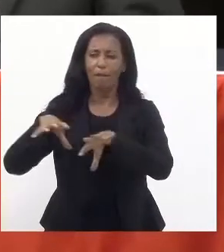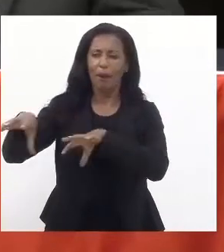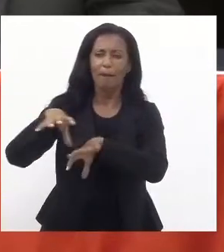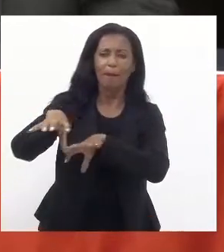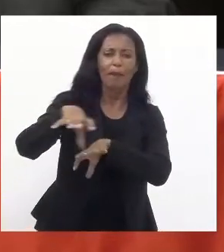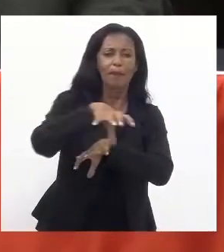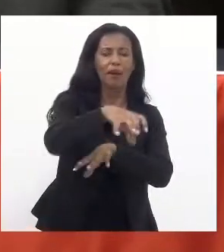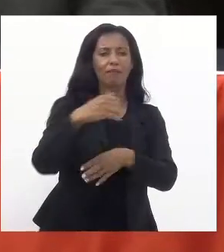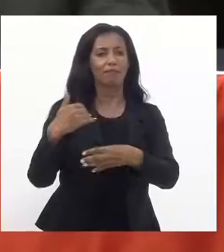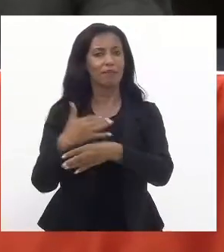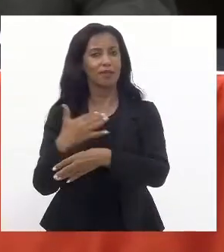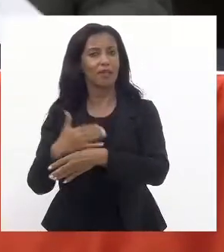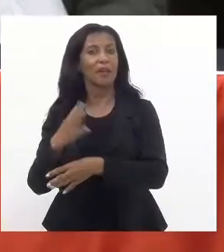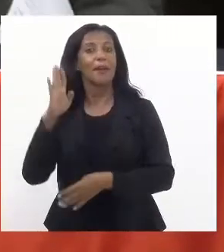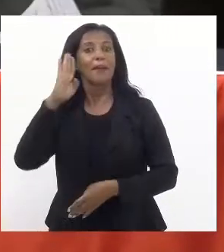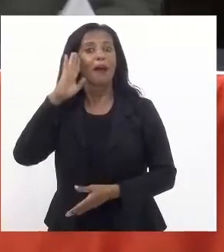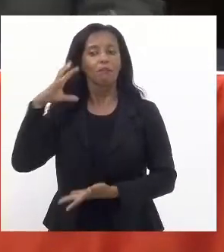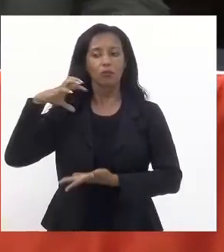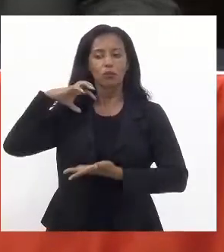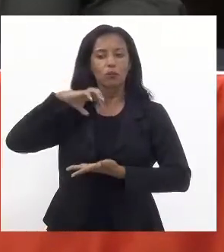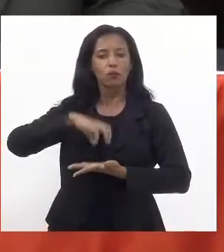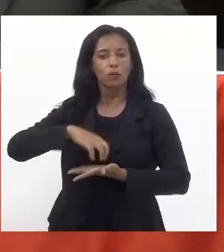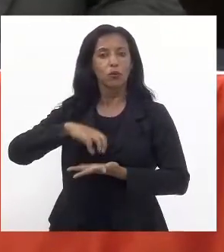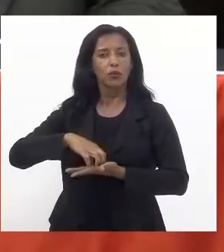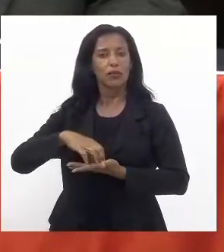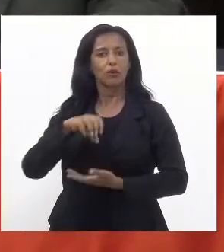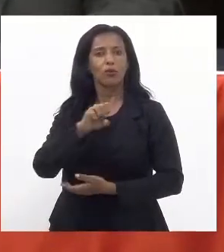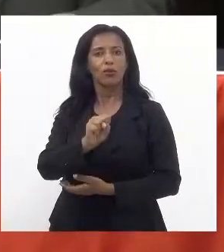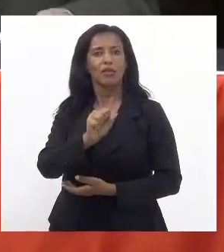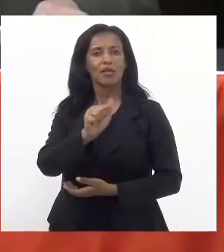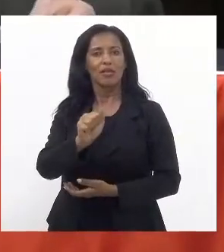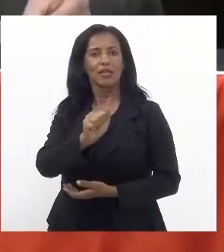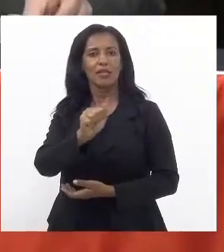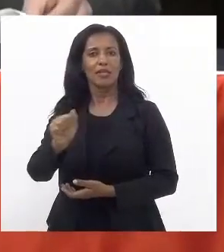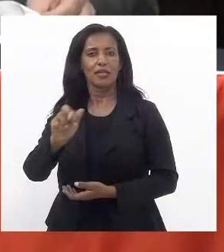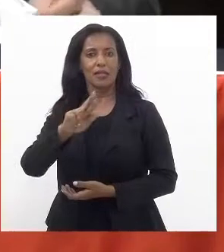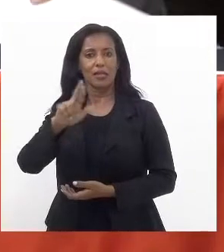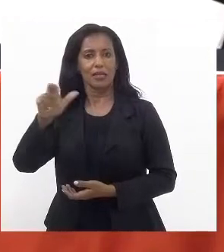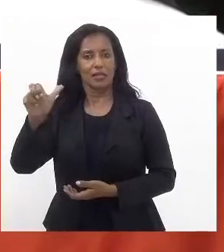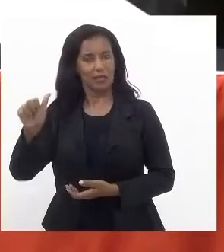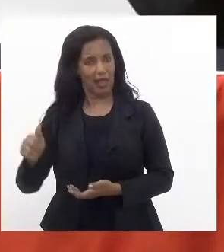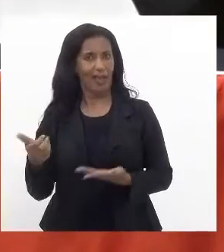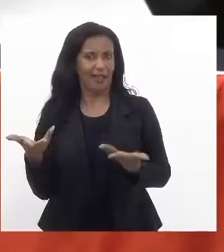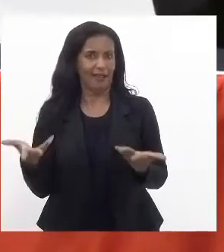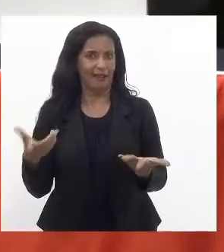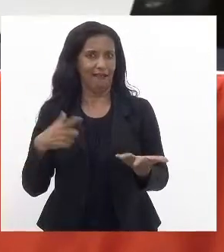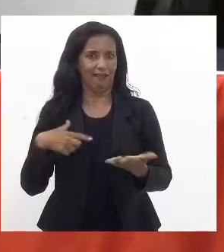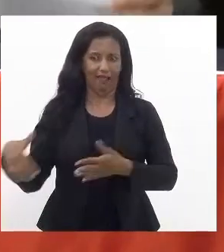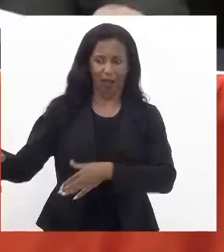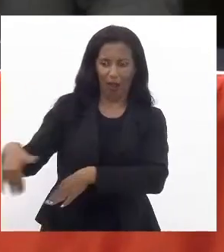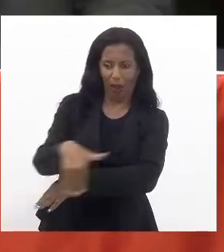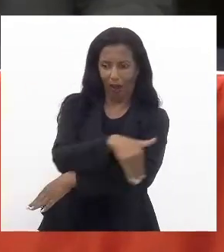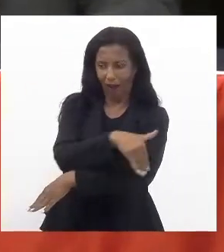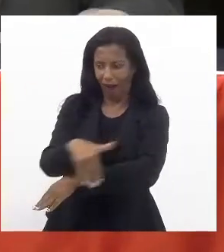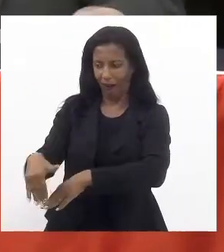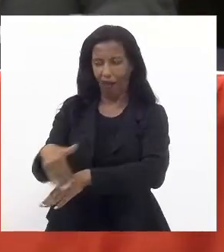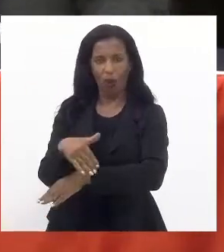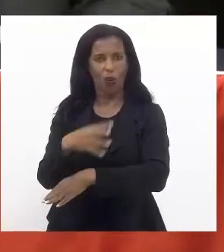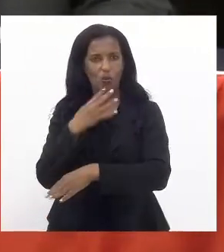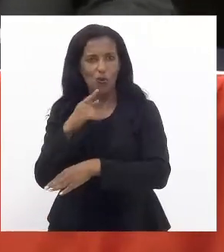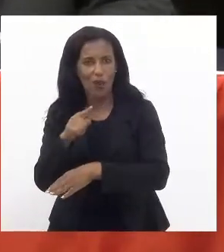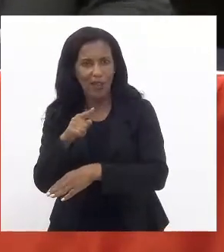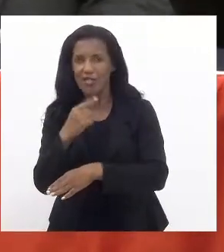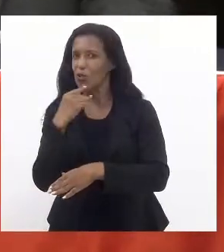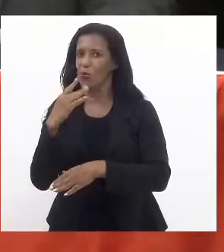cidade, principalmente no centro, no Saara. Quem não conhece o Saara, não conhece a cidade do Rio de